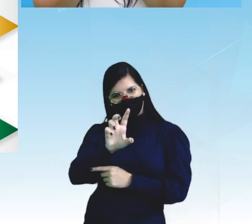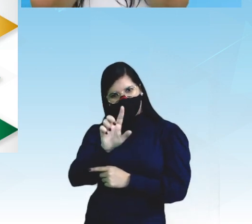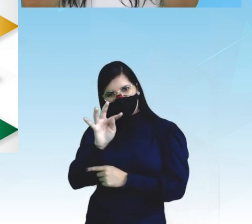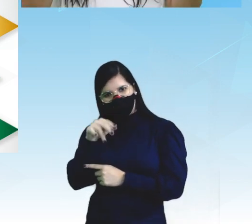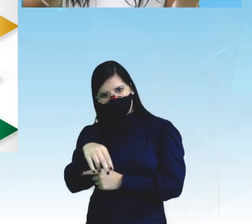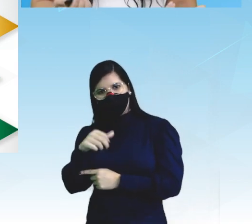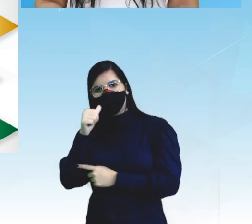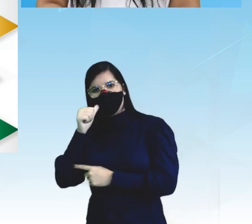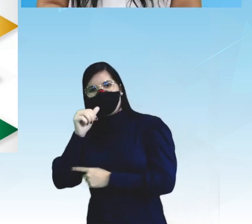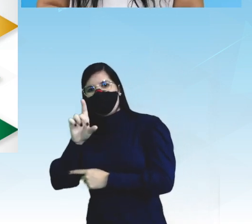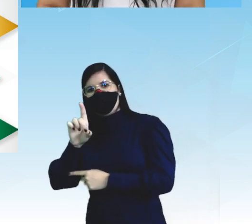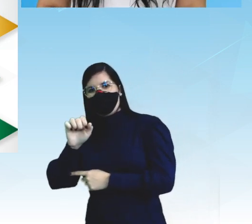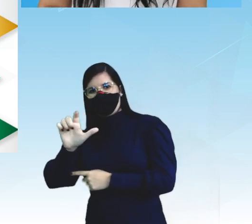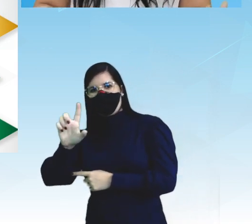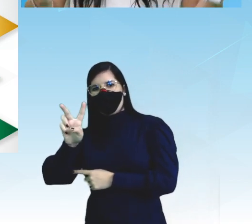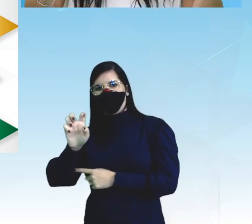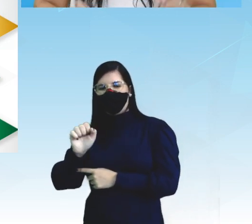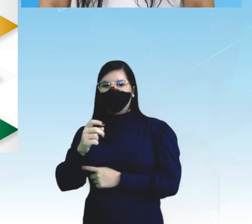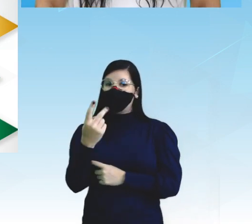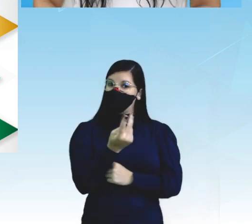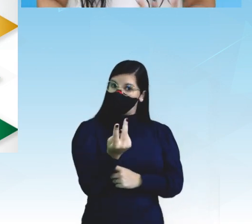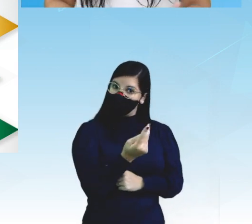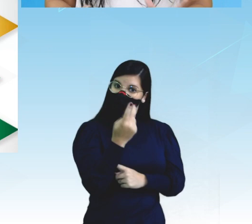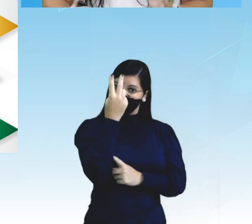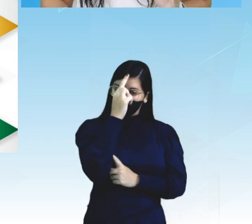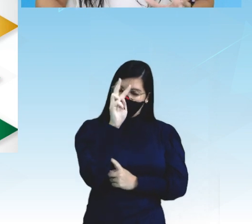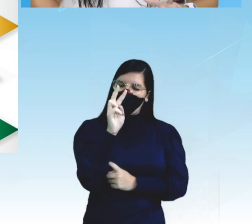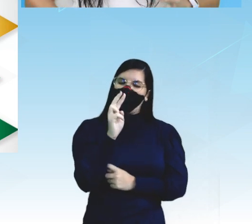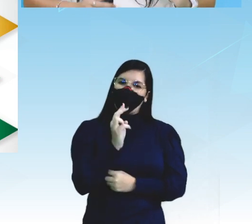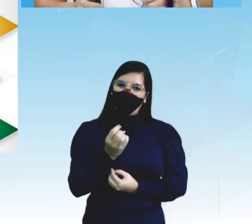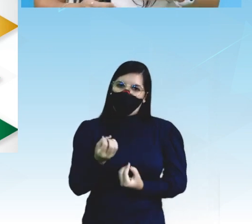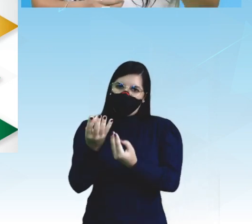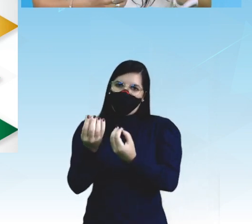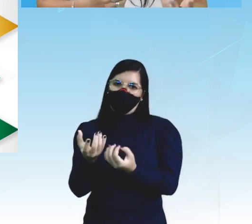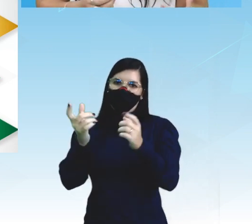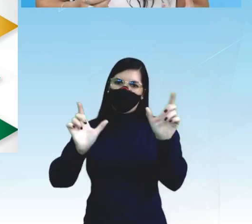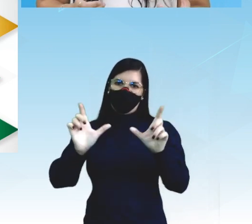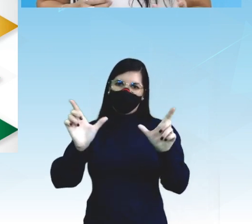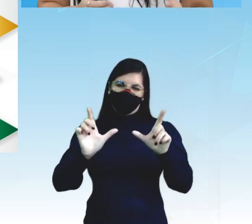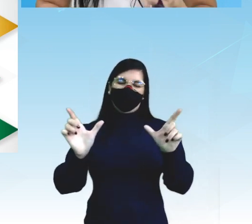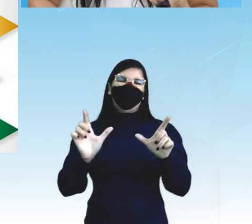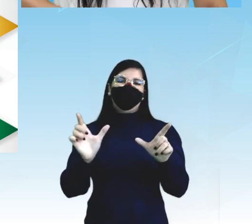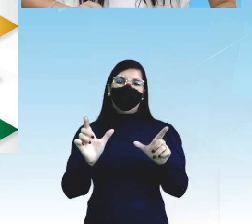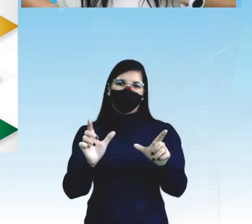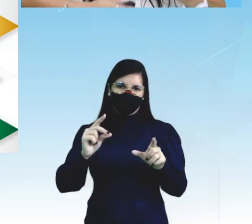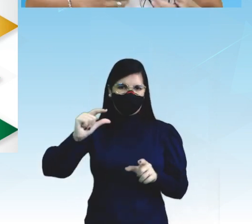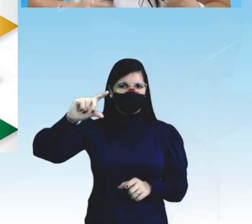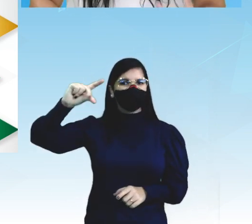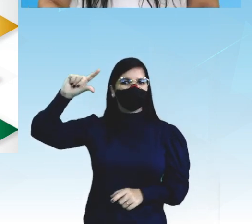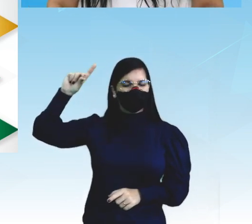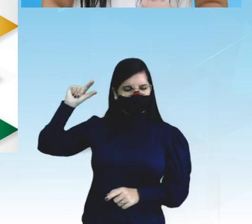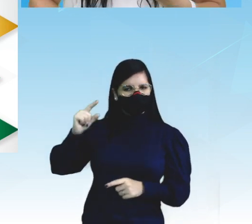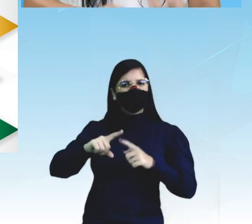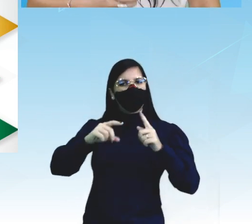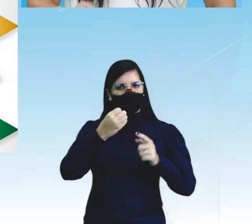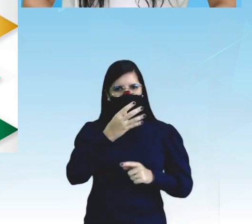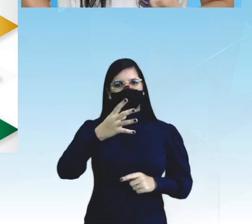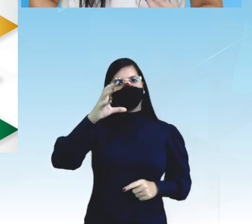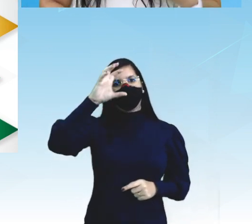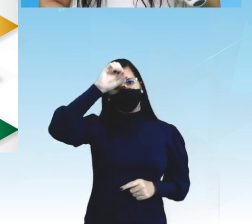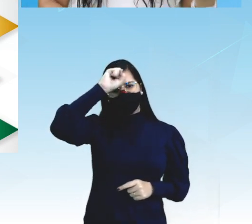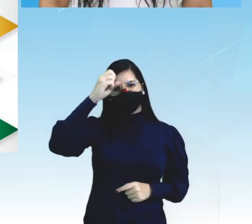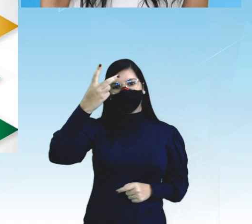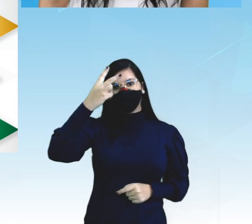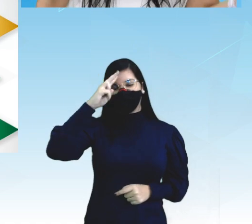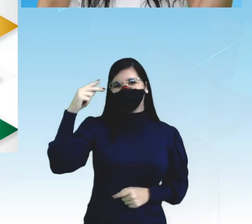já contava um pouquinho da vida deles. Isso aqui é bem antigo, mas, assim, vale muito a pena aprender um pouquinho também da história deles, que